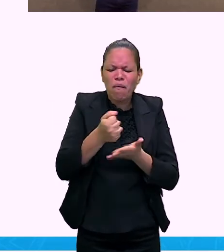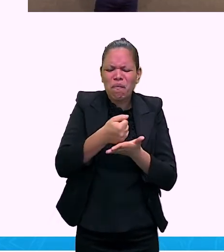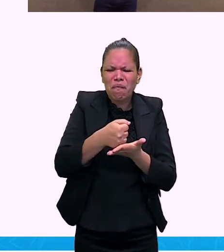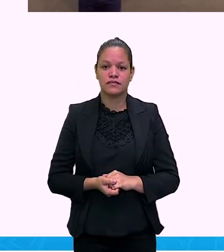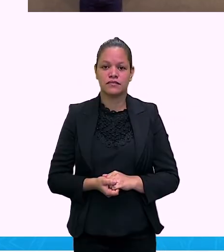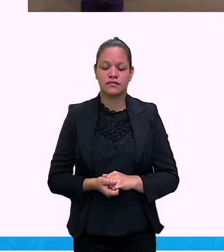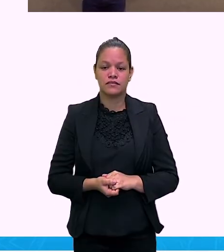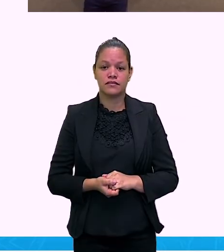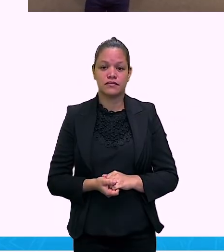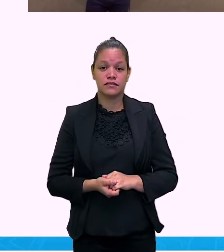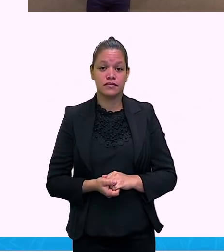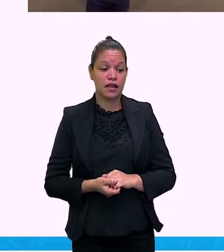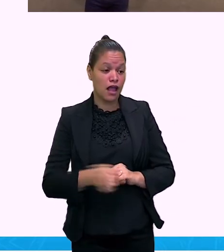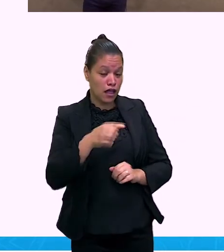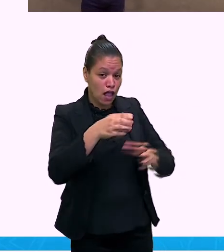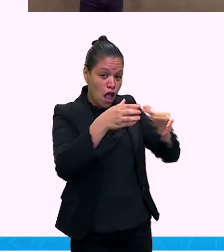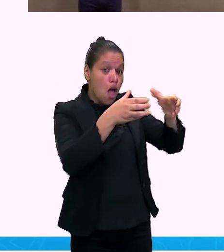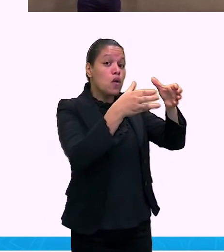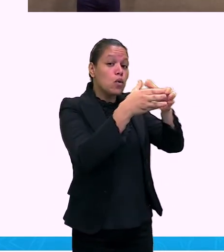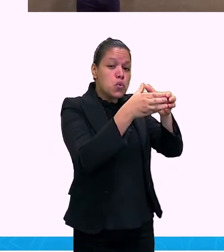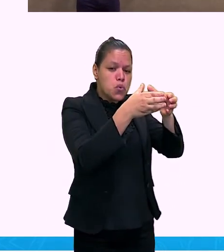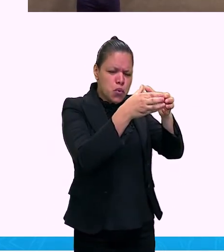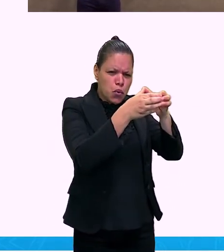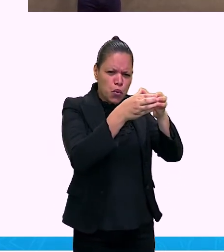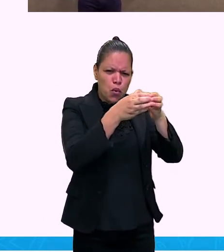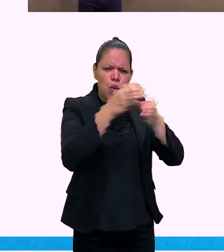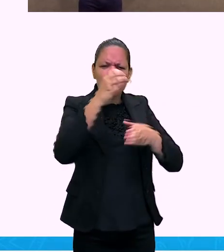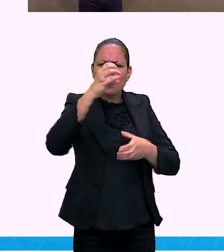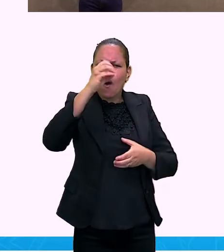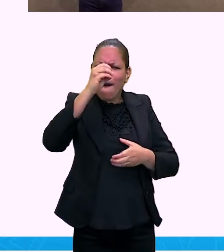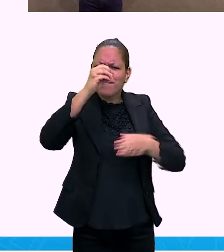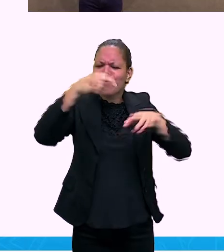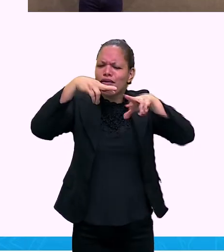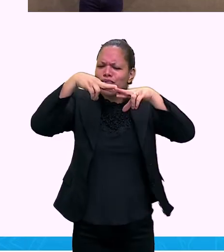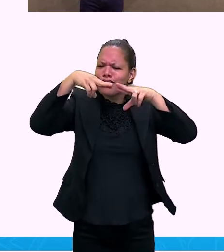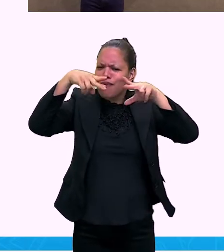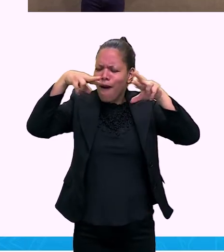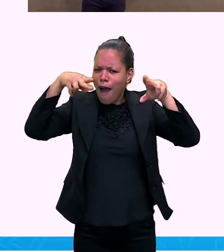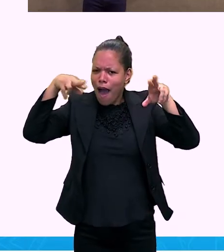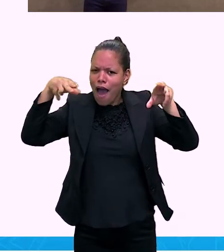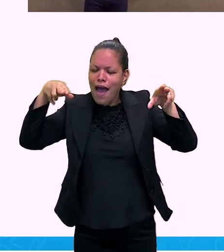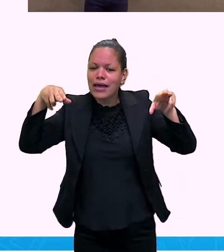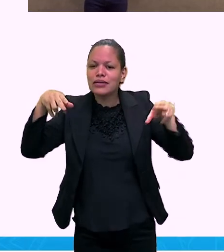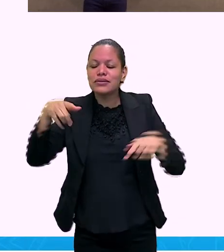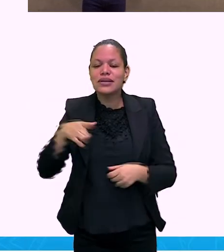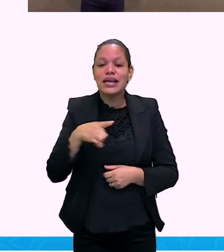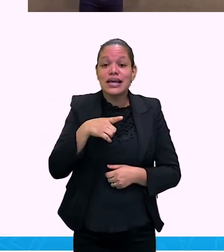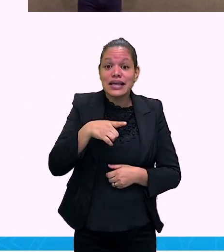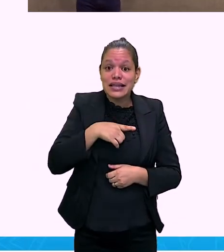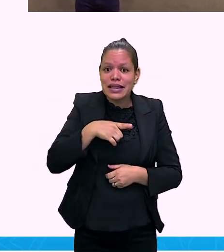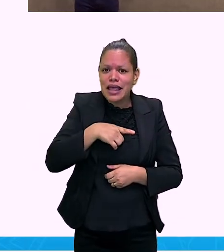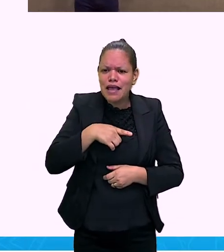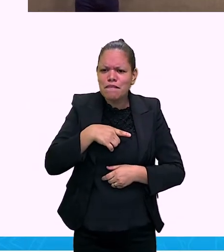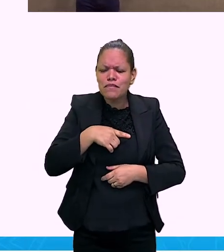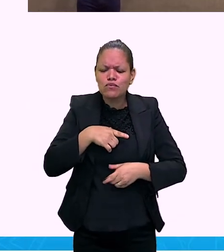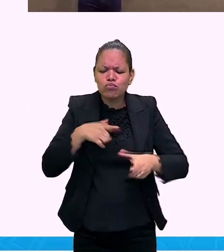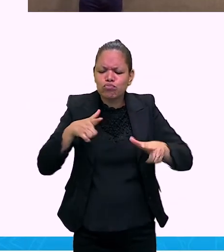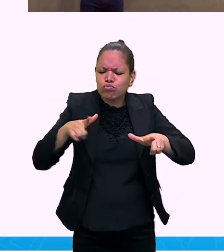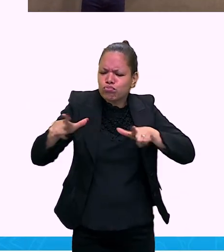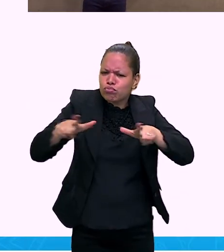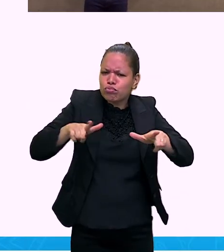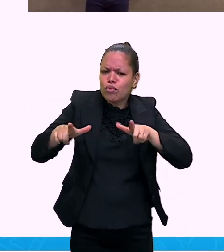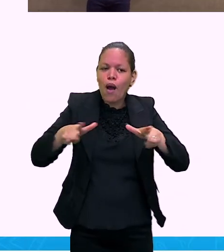outros animais. Então, dentro dessa gama e diversificação de instrumentos de trabalho ou de caça, nós